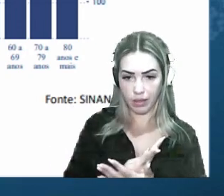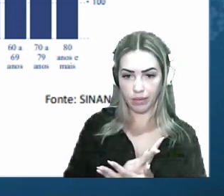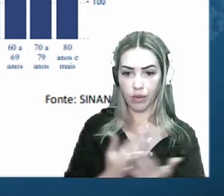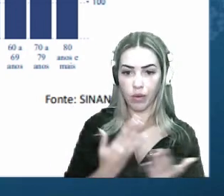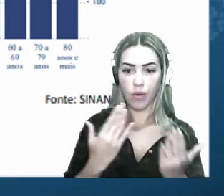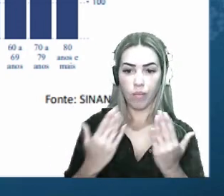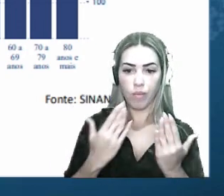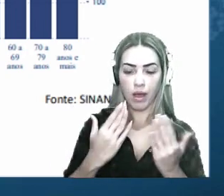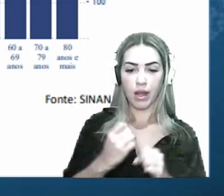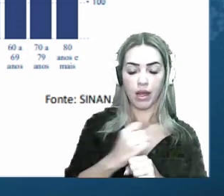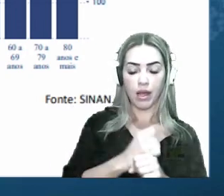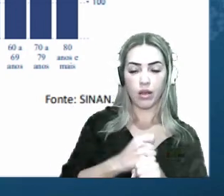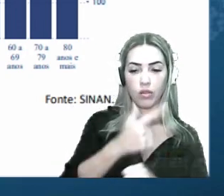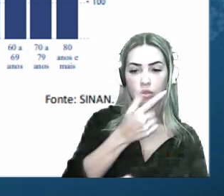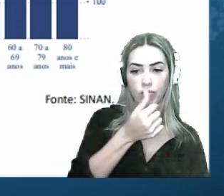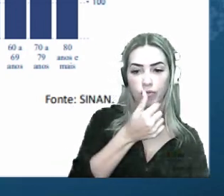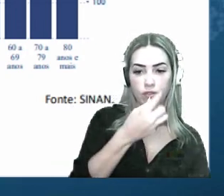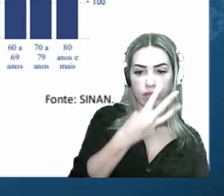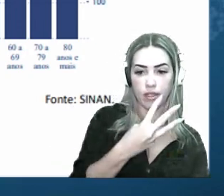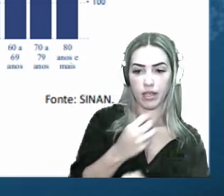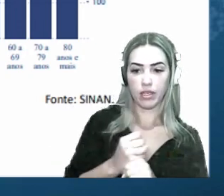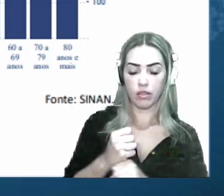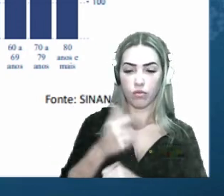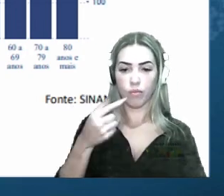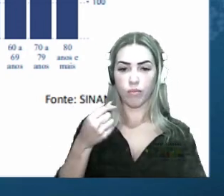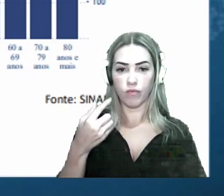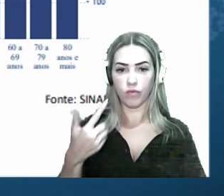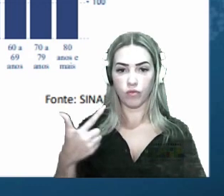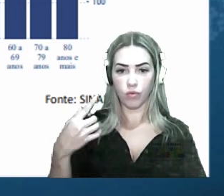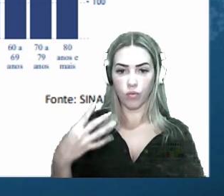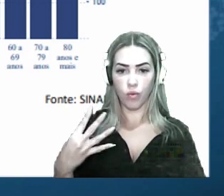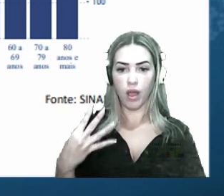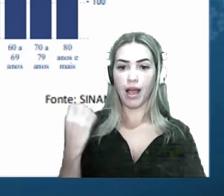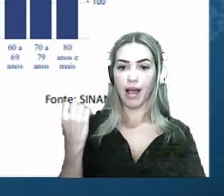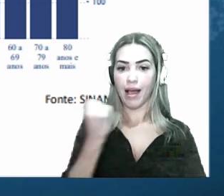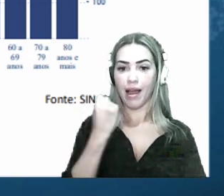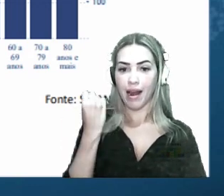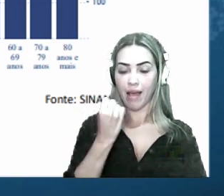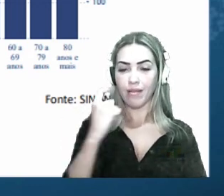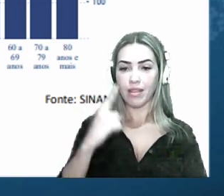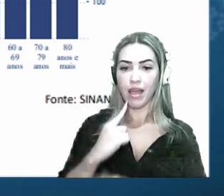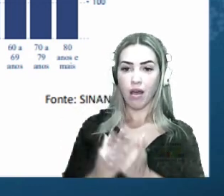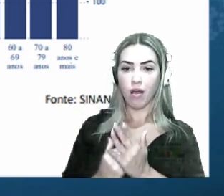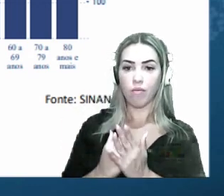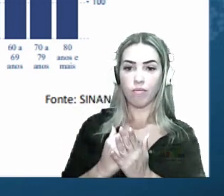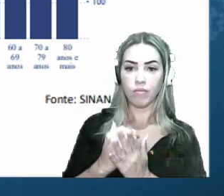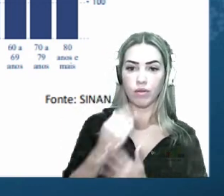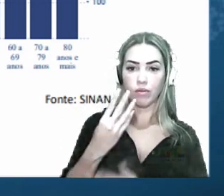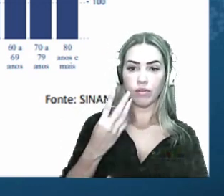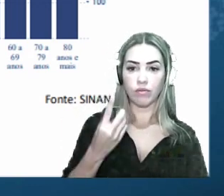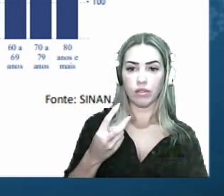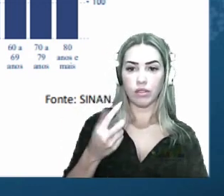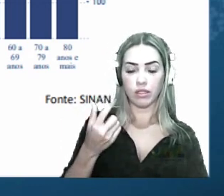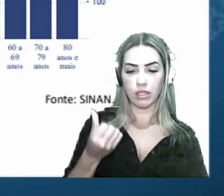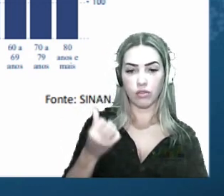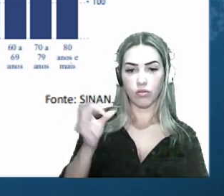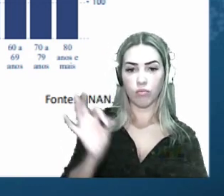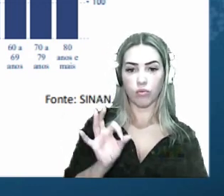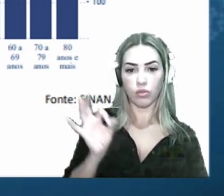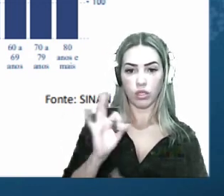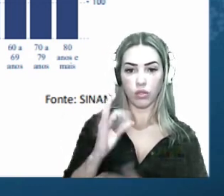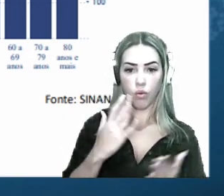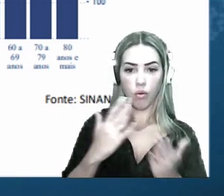2024, em casos graves, aumento de 236% em casos graves, comparando 23 com